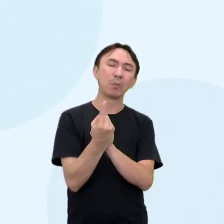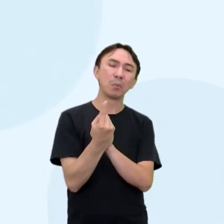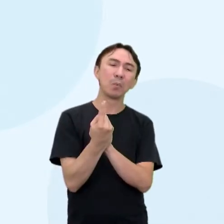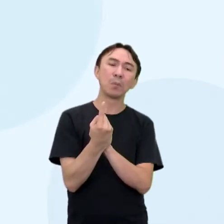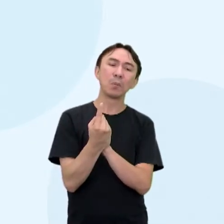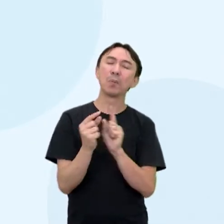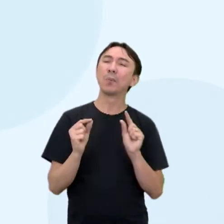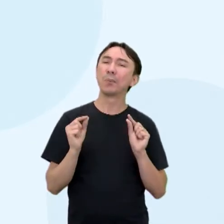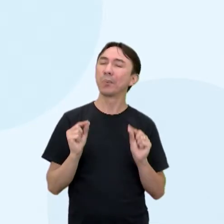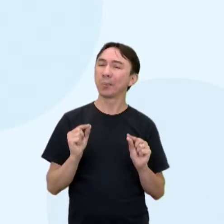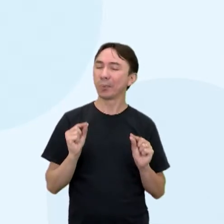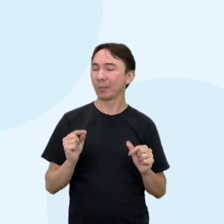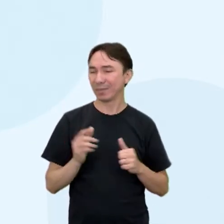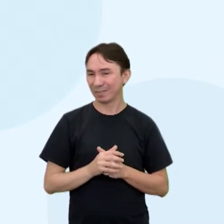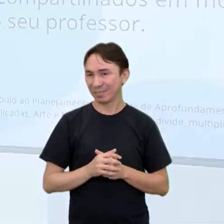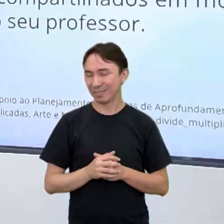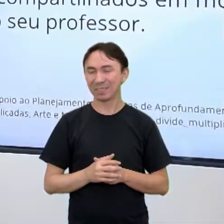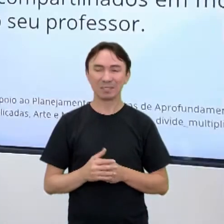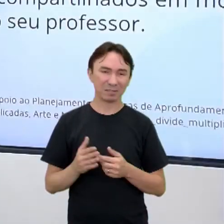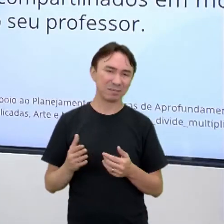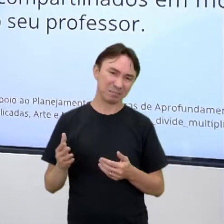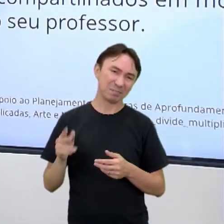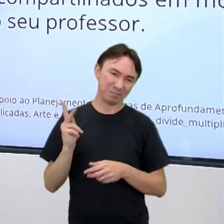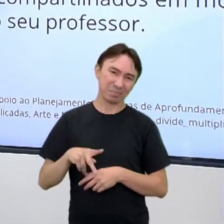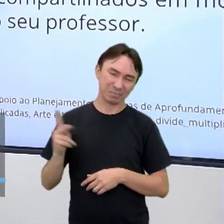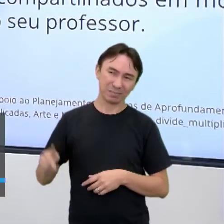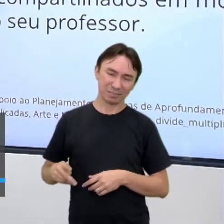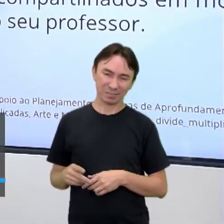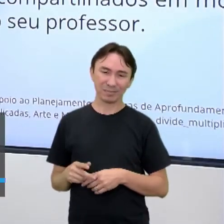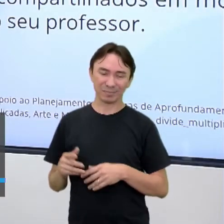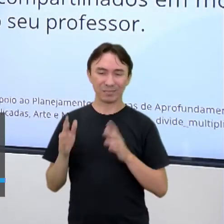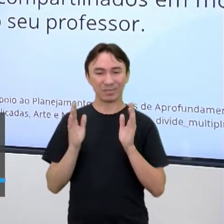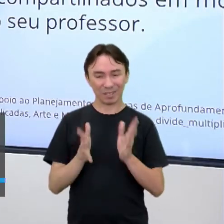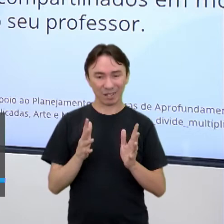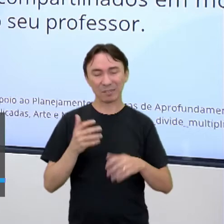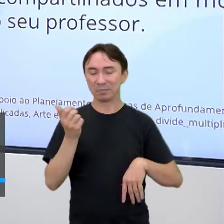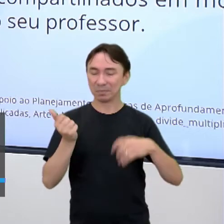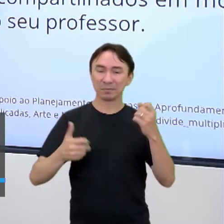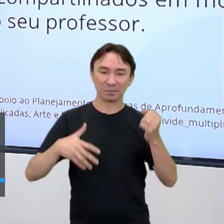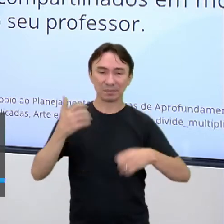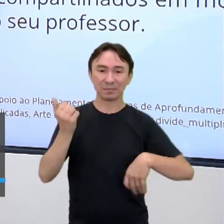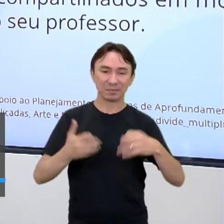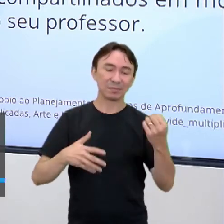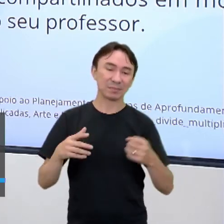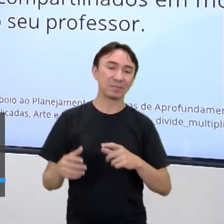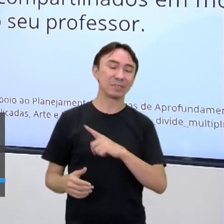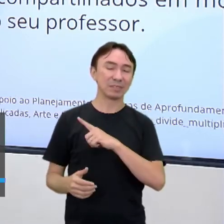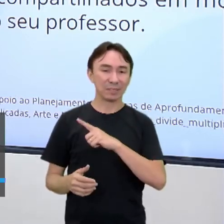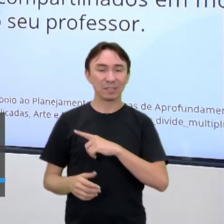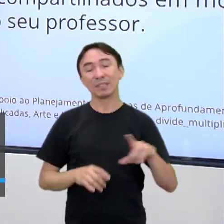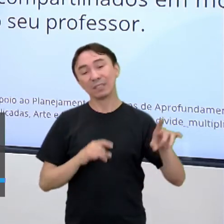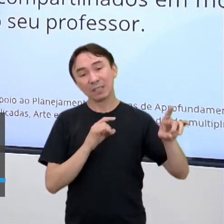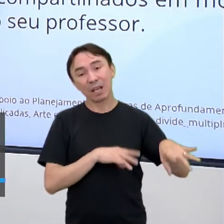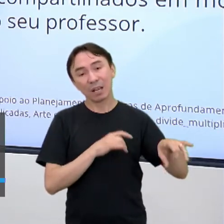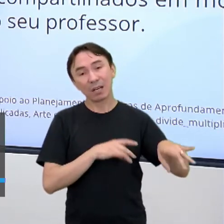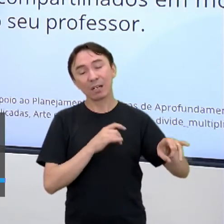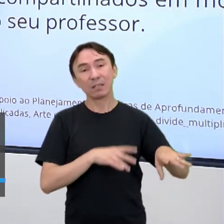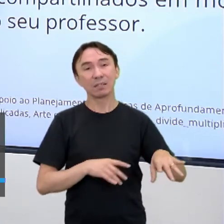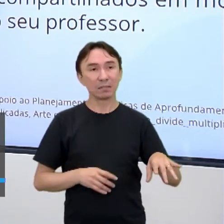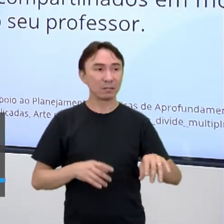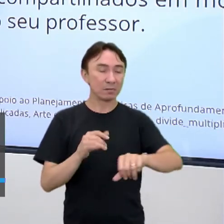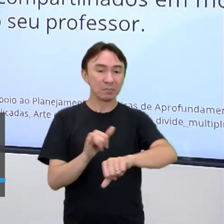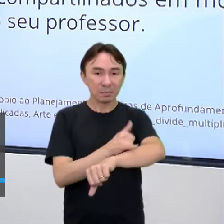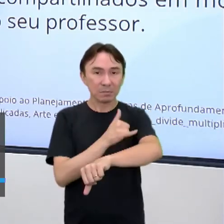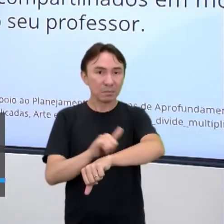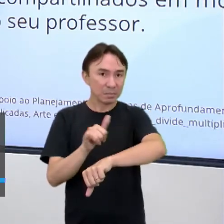gente fala muito aí, outros professores também falam dessas metodologias aí de aprendizagem, né? Que assim, funcionam em